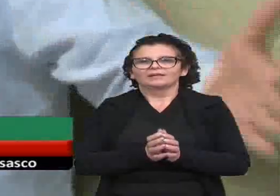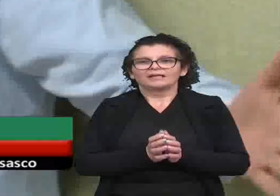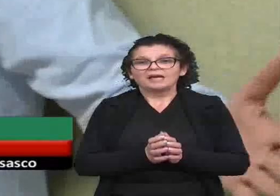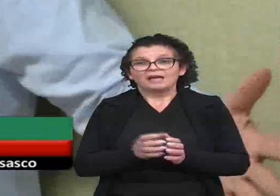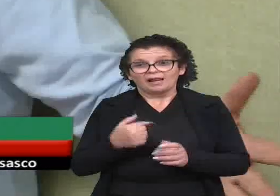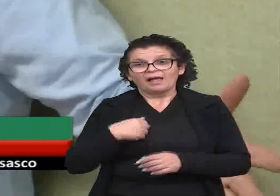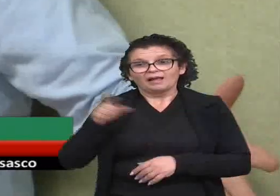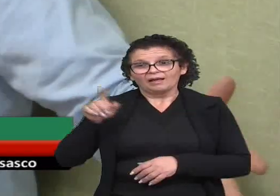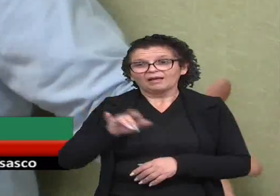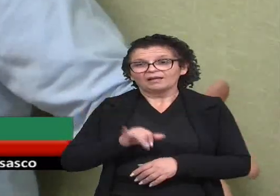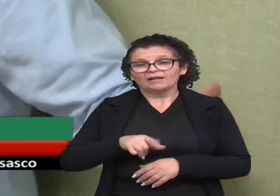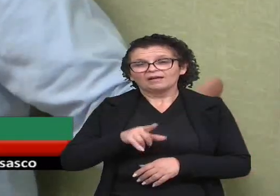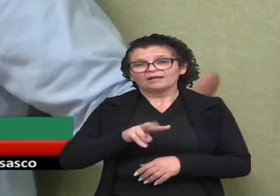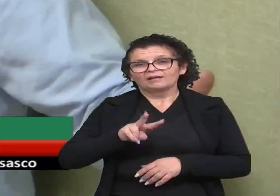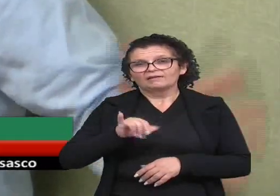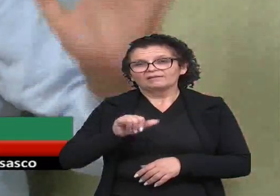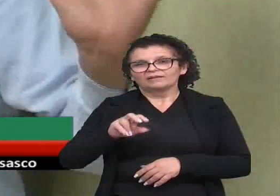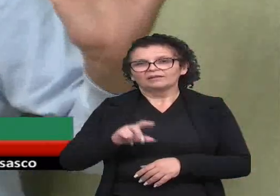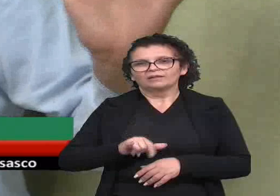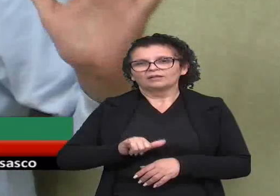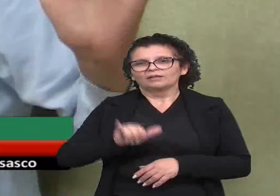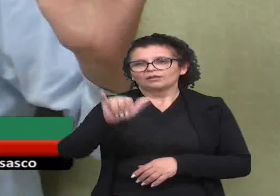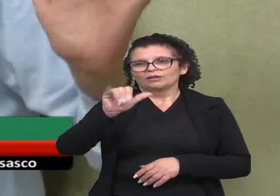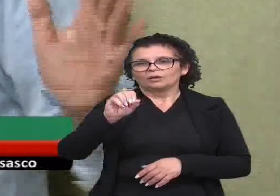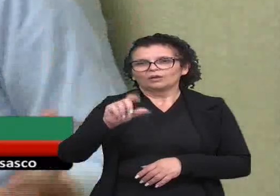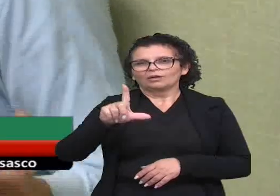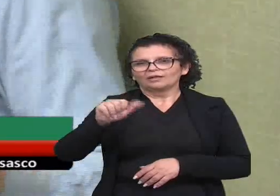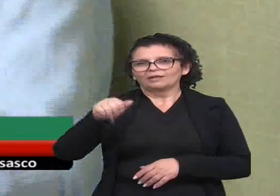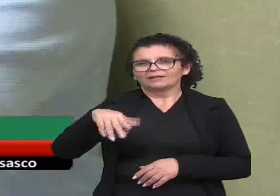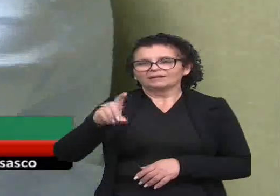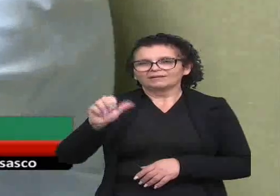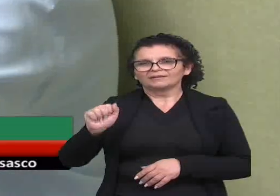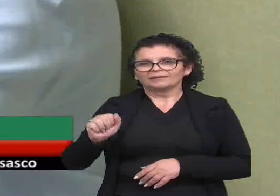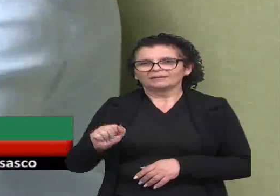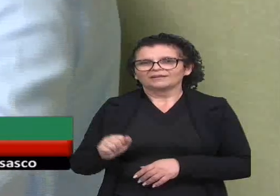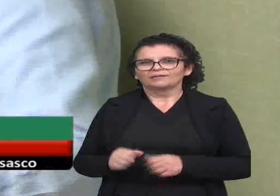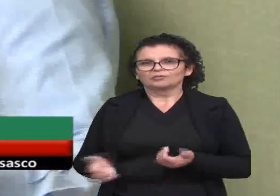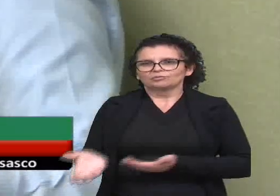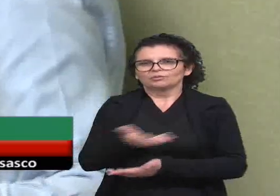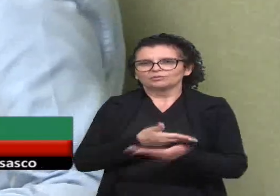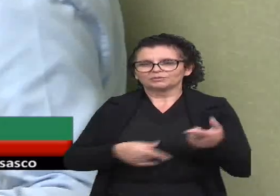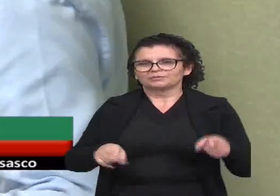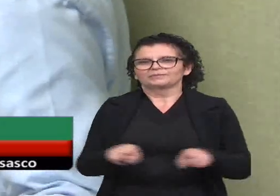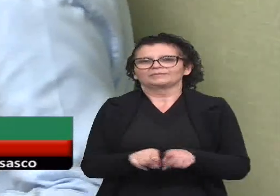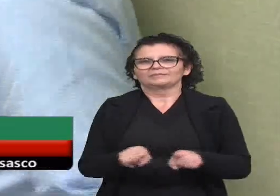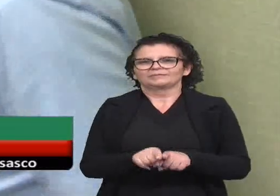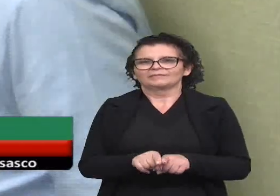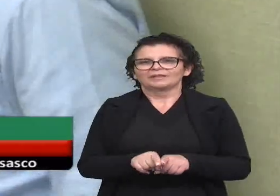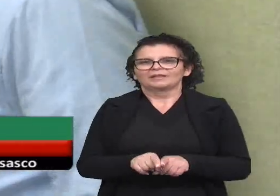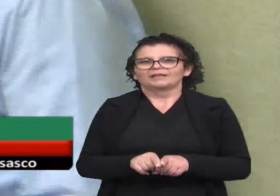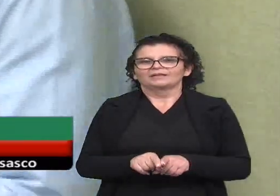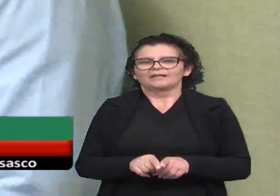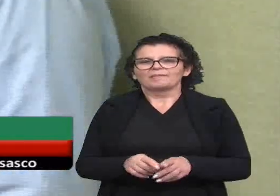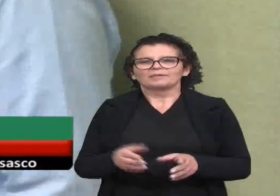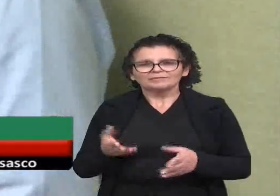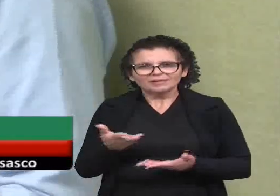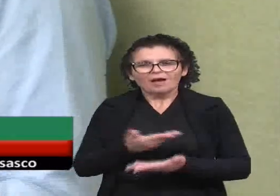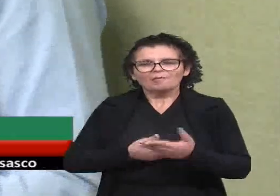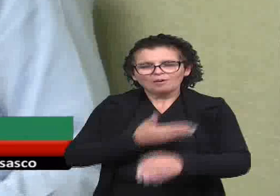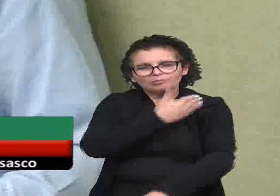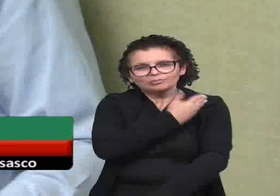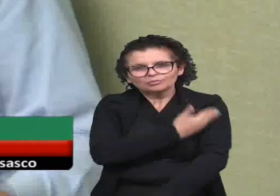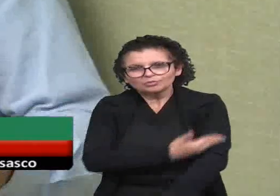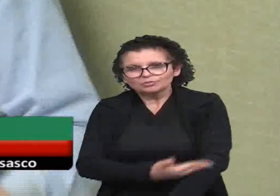por exemplo, jogador do Rubro Negro não jogava no Gerações, nem do Gerações no Rubro Negro. né? Então tinha muito disso, essa